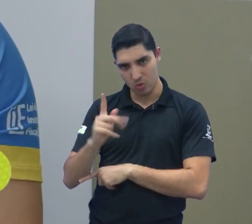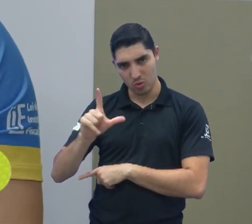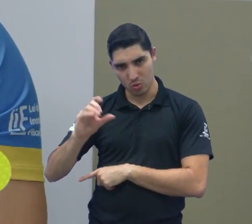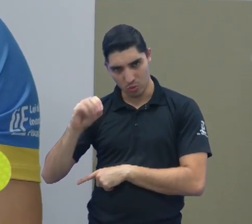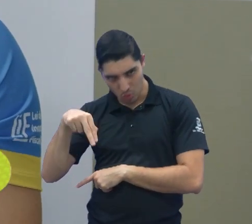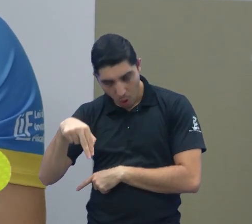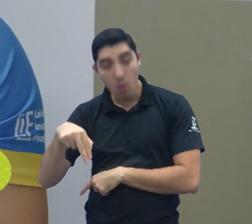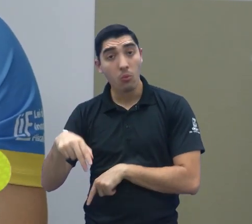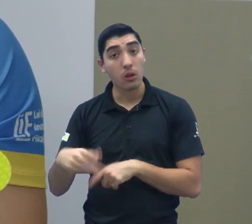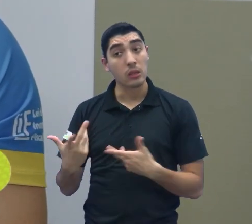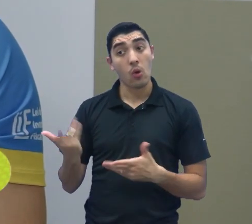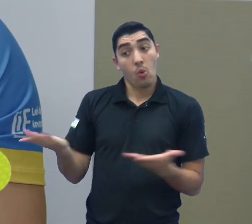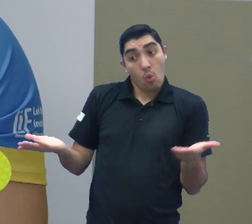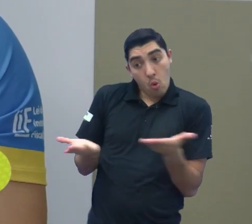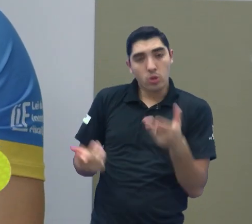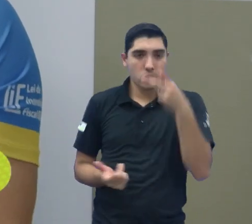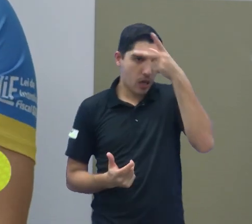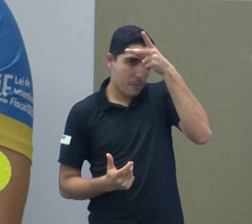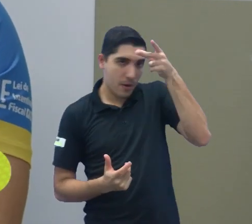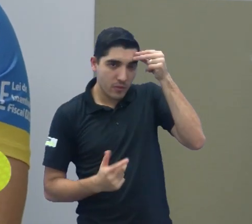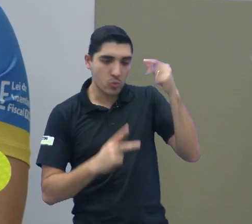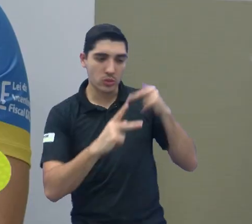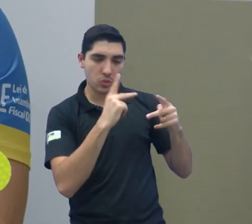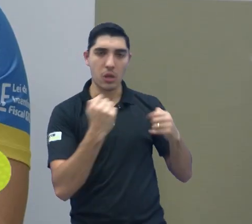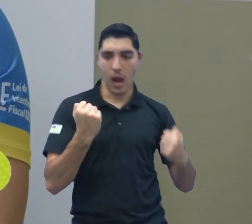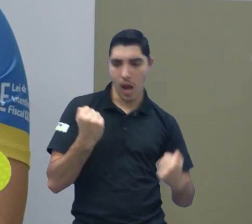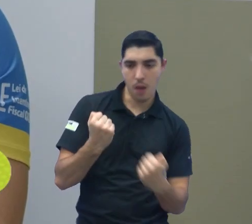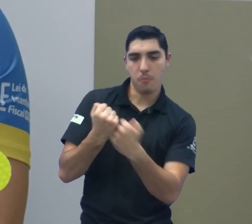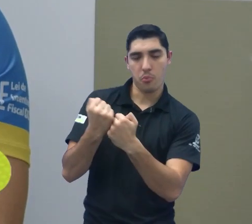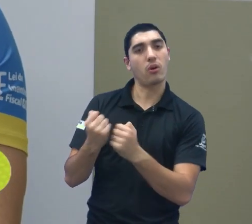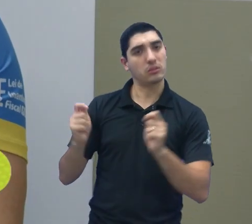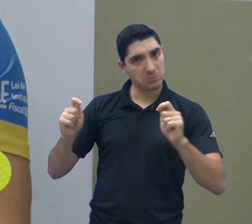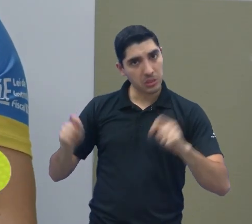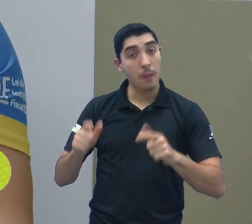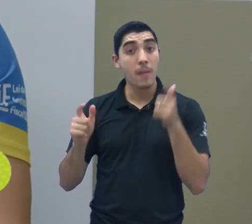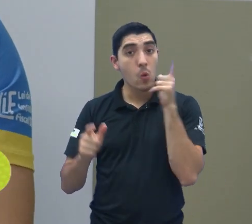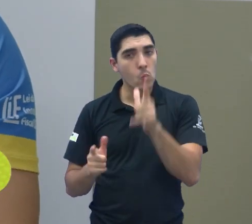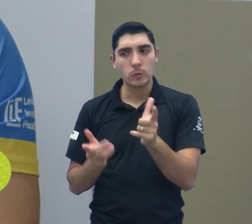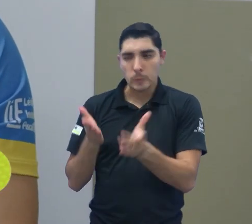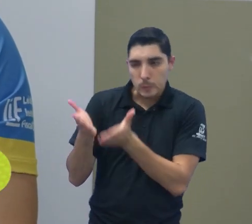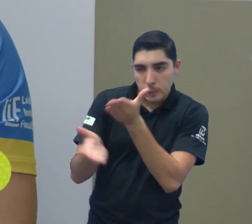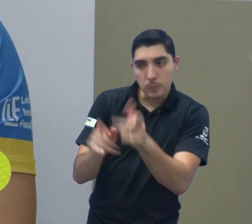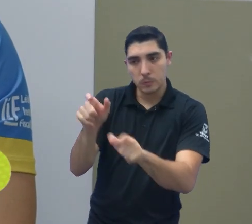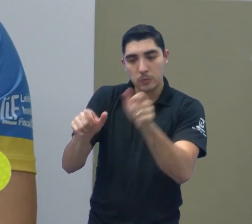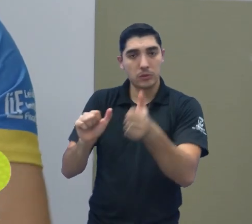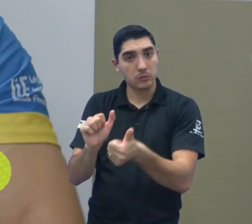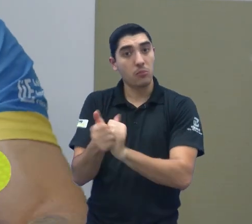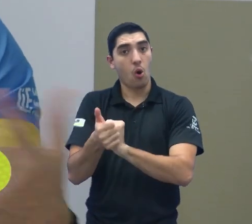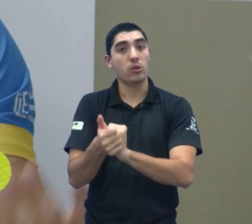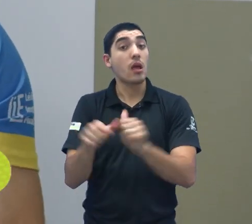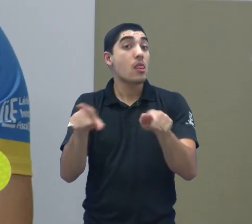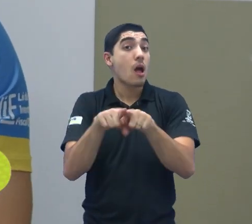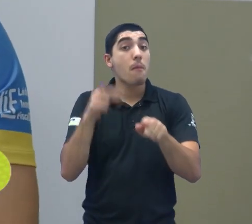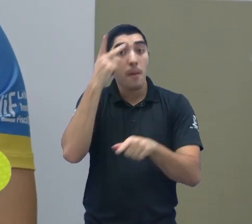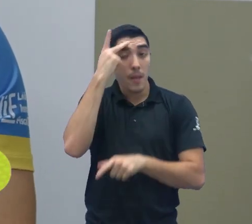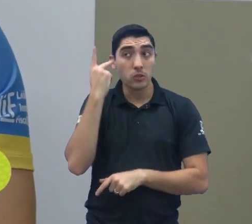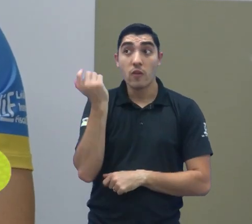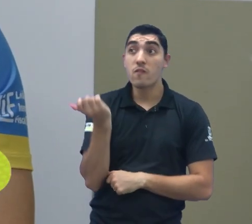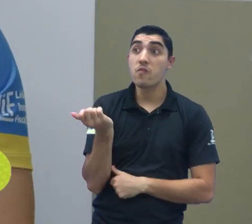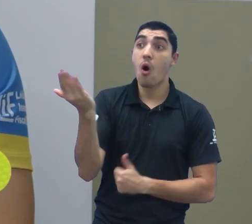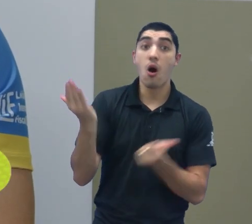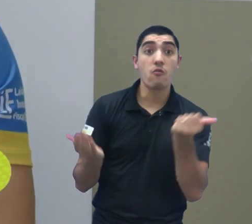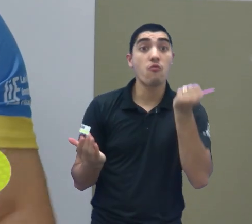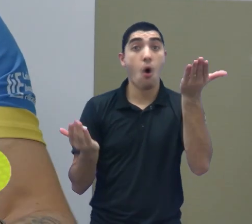suporte hoje que nos dá a condição de ajudar, auxiliar os nossos atletas e também receber atletas que tenham potencial de